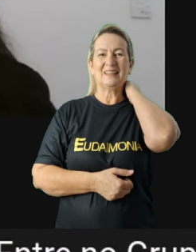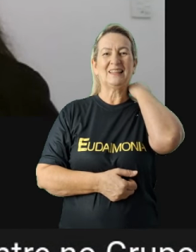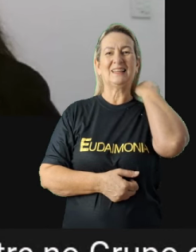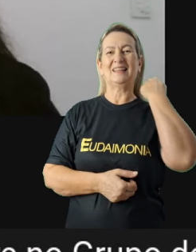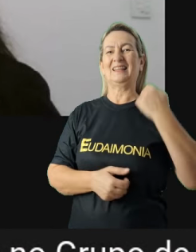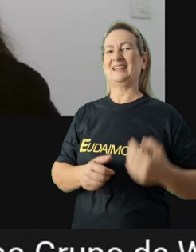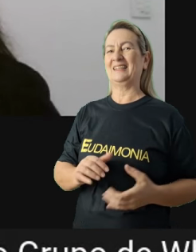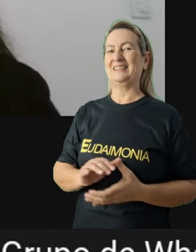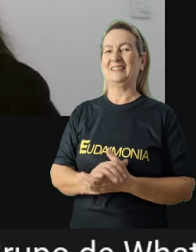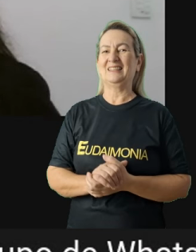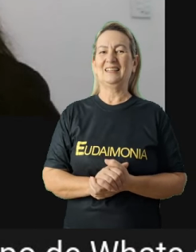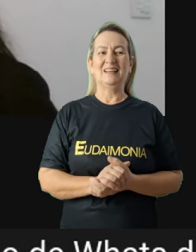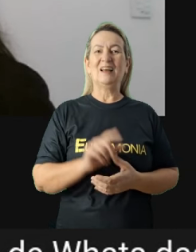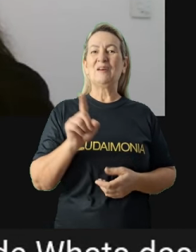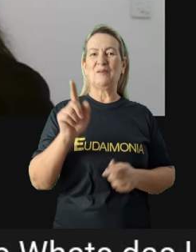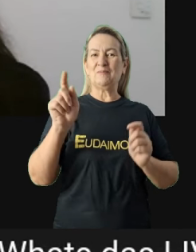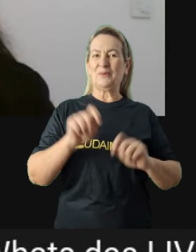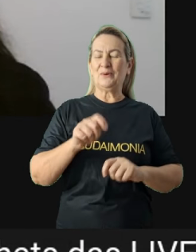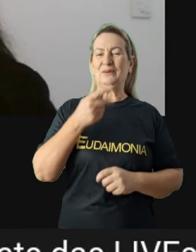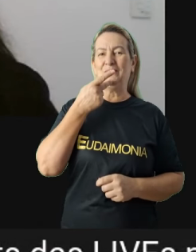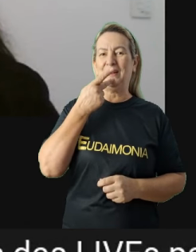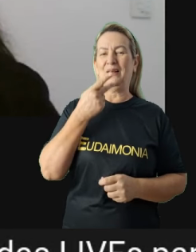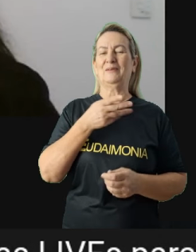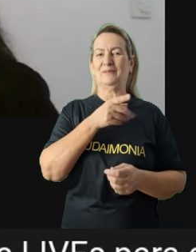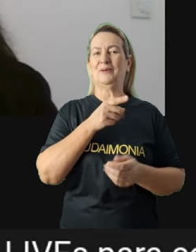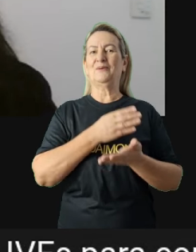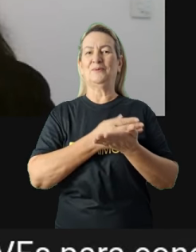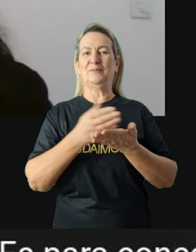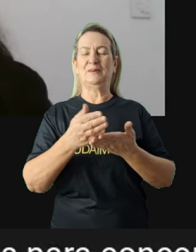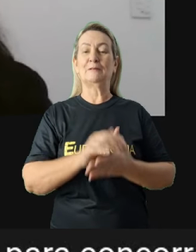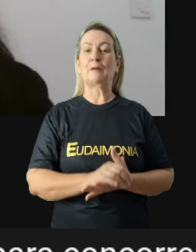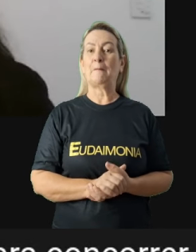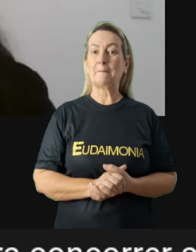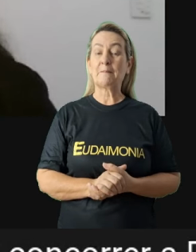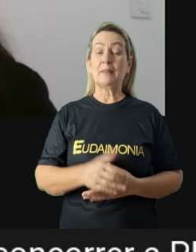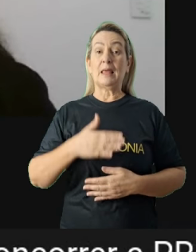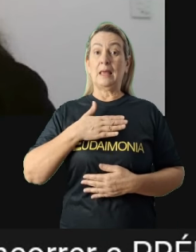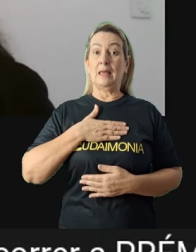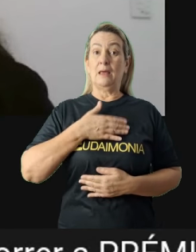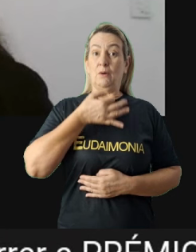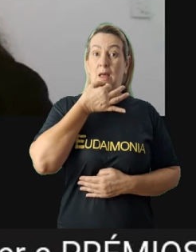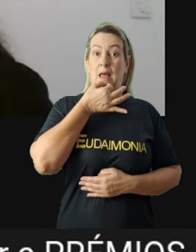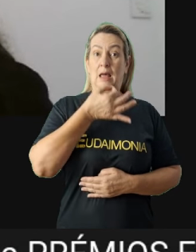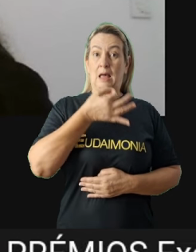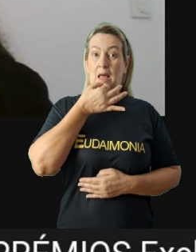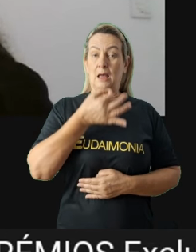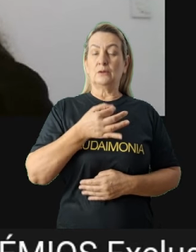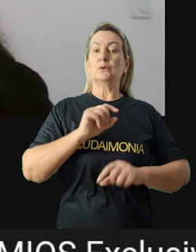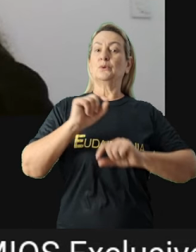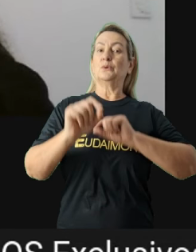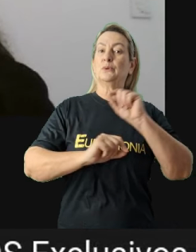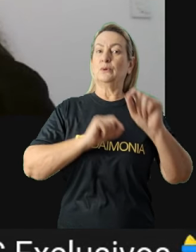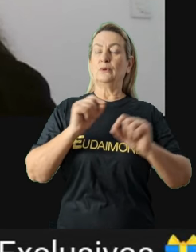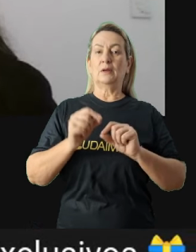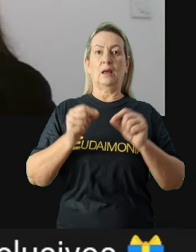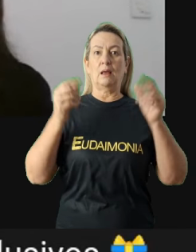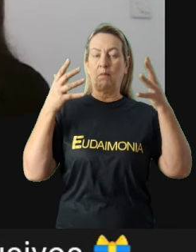Acho que se fosse assim, a gente... Desculpa, professora. Não, fale, André, depois eu falo, fale tranquilo. Eu